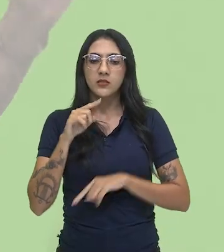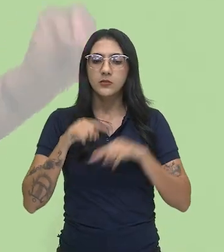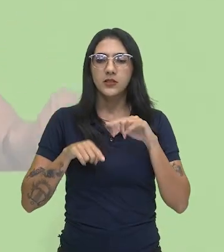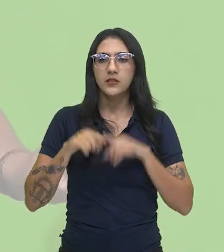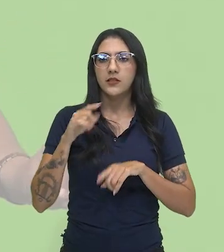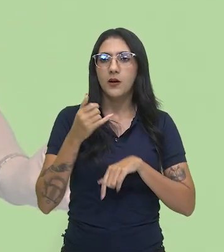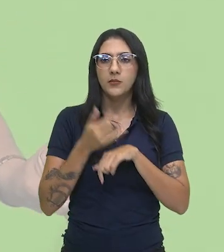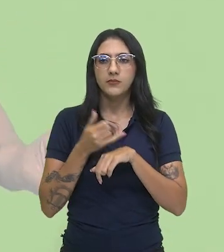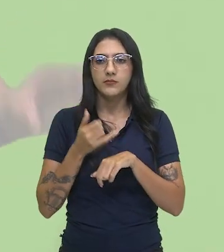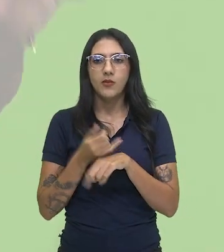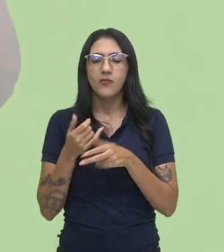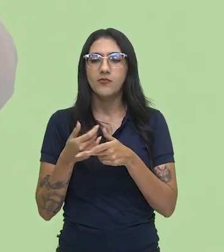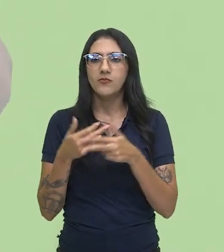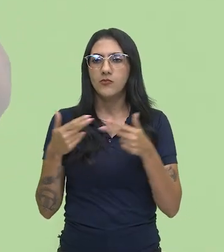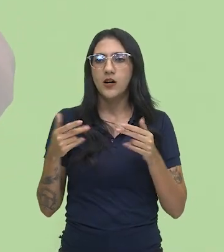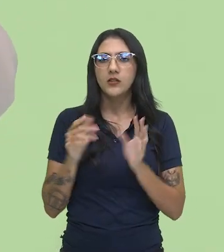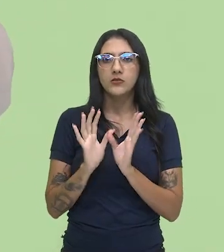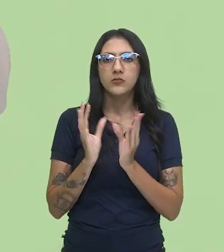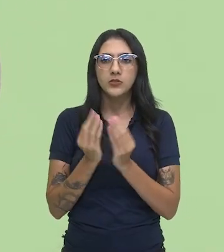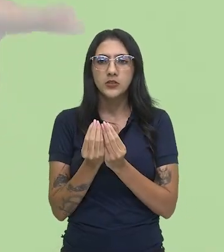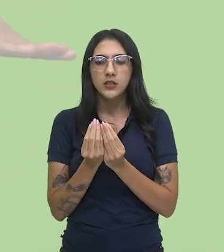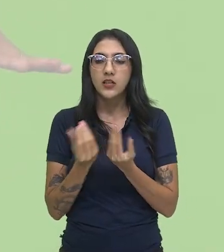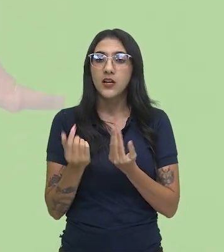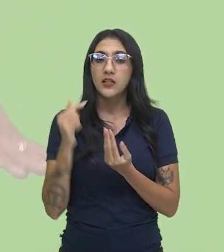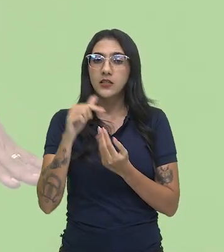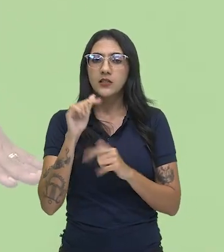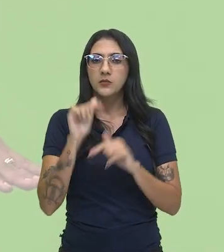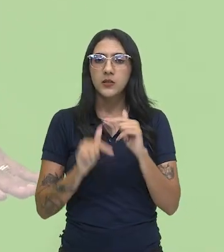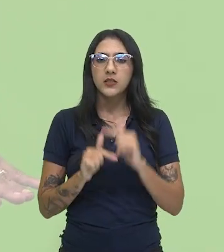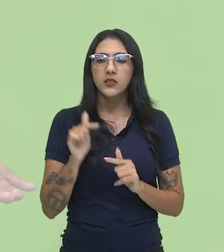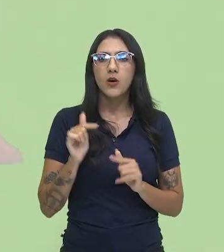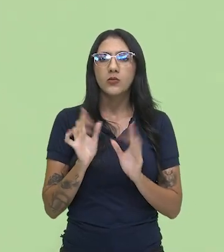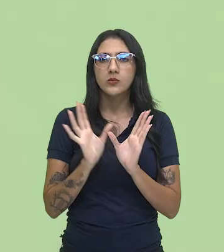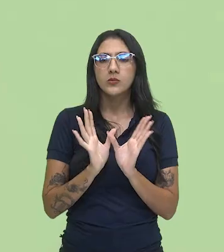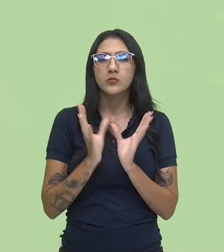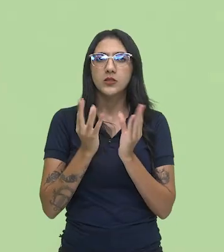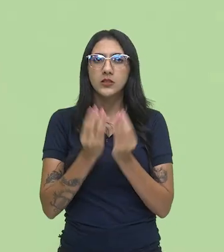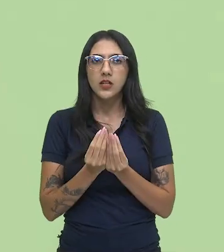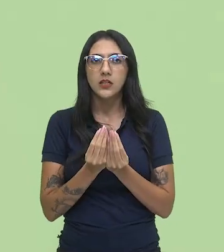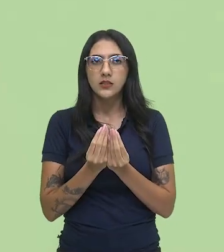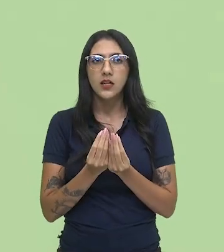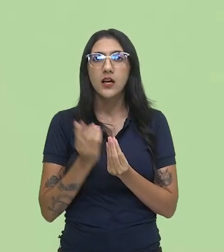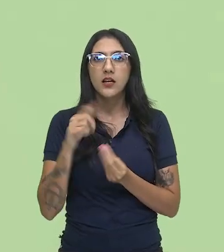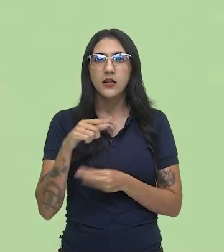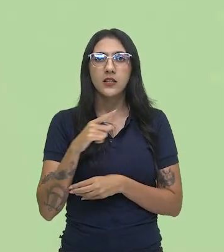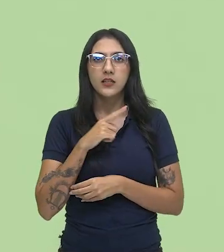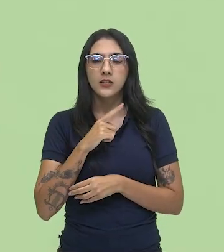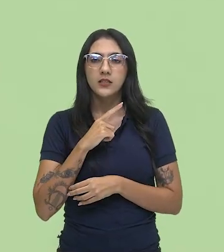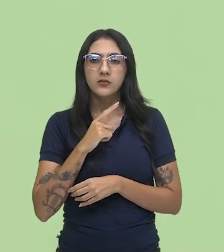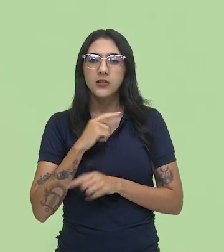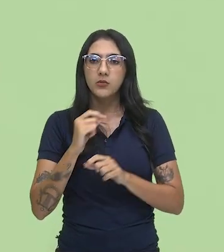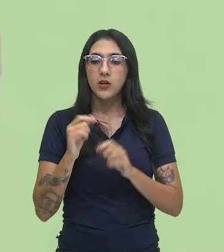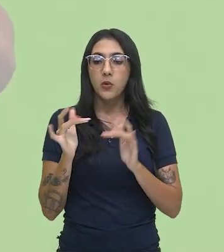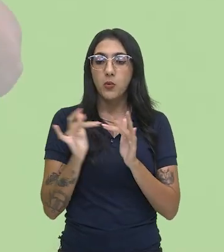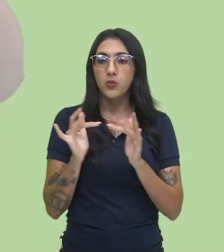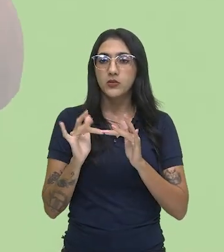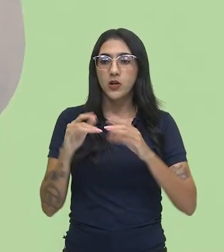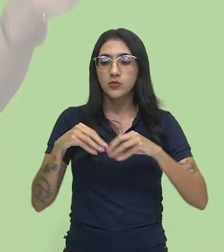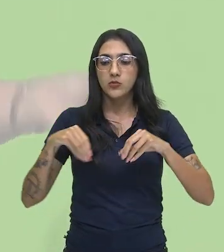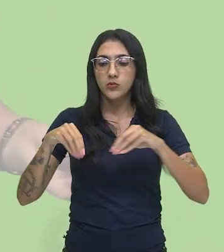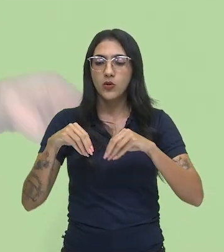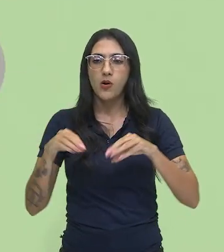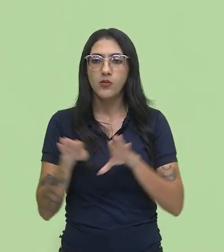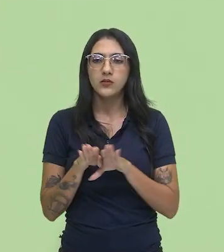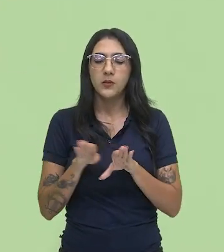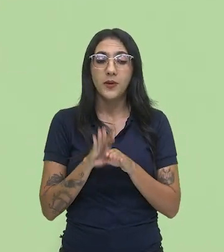desses equipamentos, e esses metais pesados em contato com o solo e com